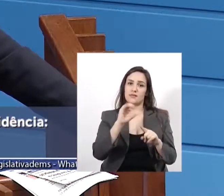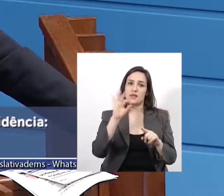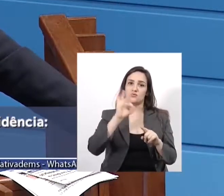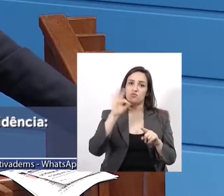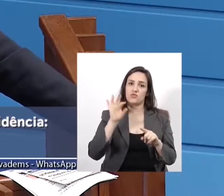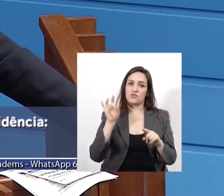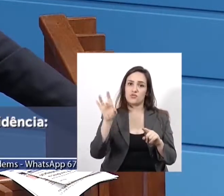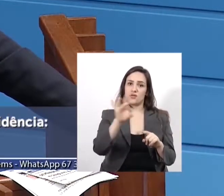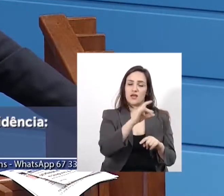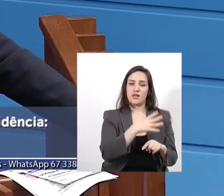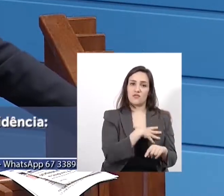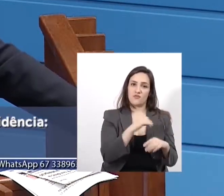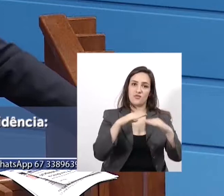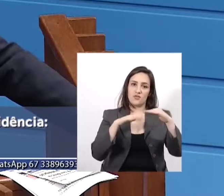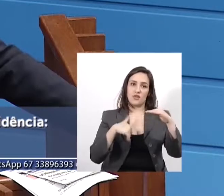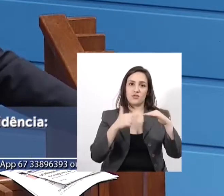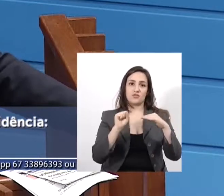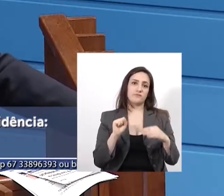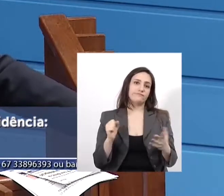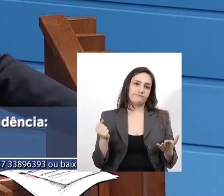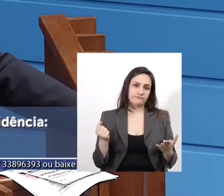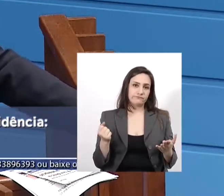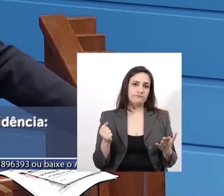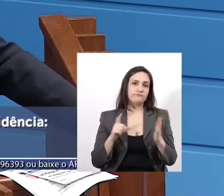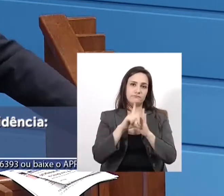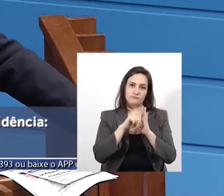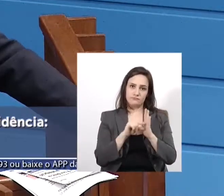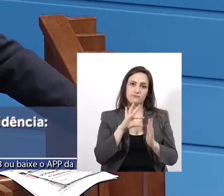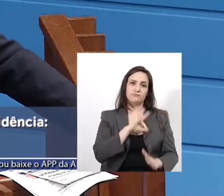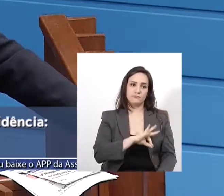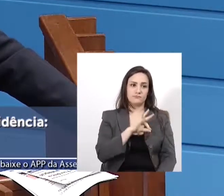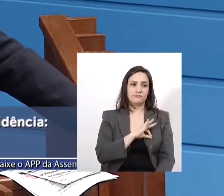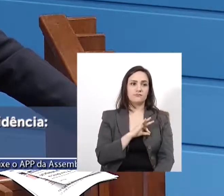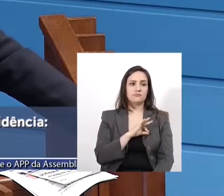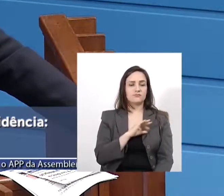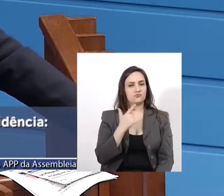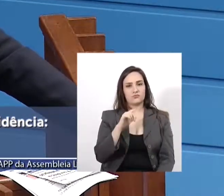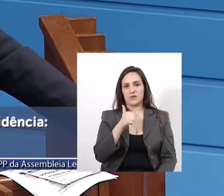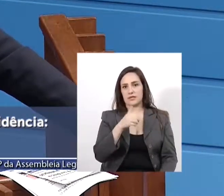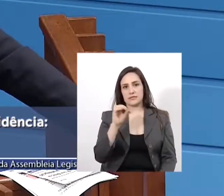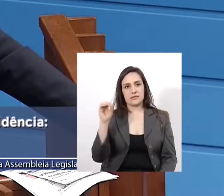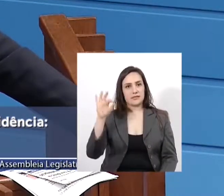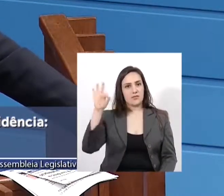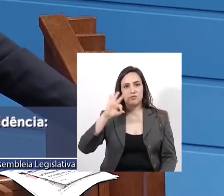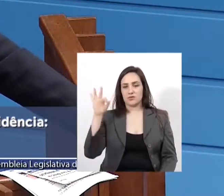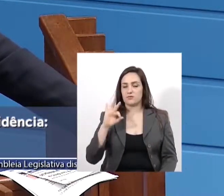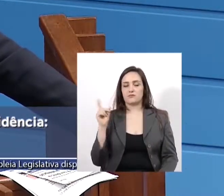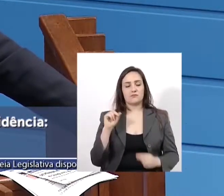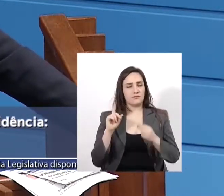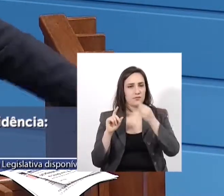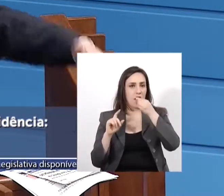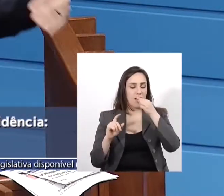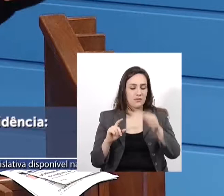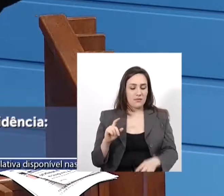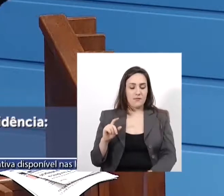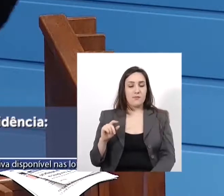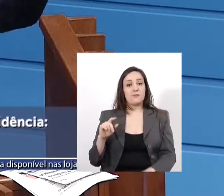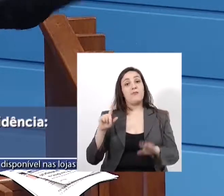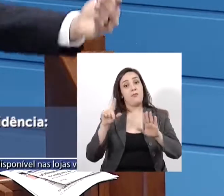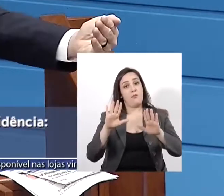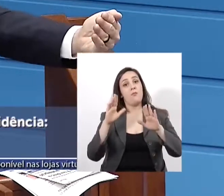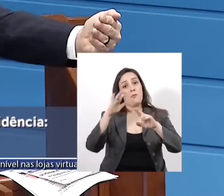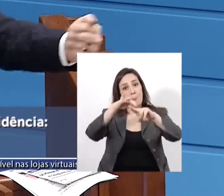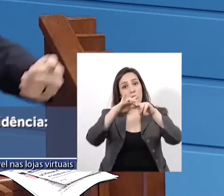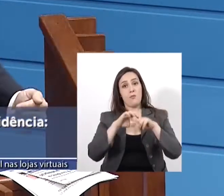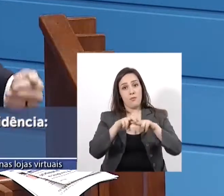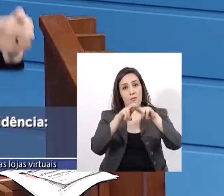da pensão do marido, vai ter essa redução e os trabalhadores assalariados vão trabalhar